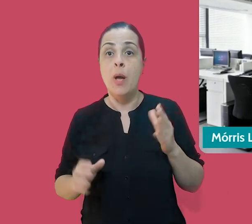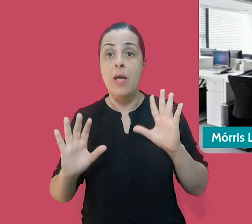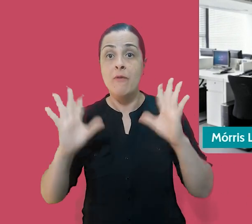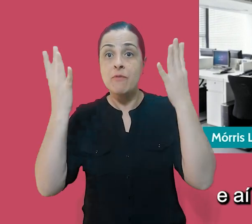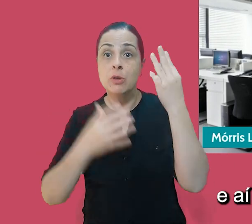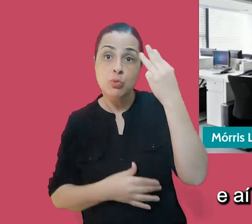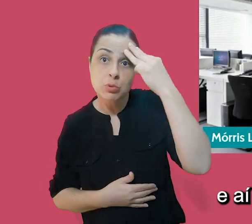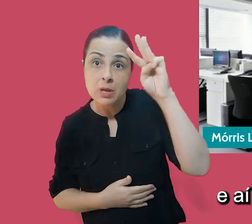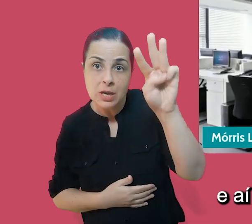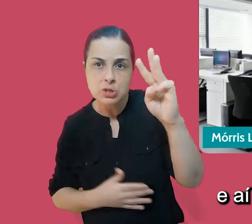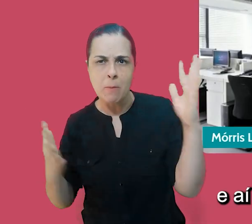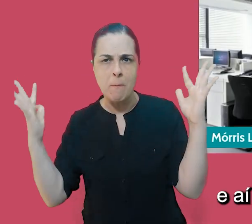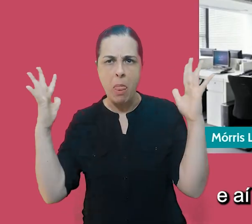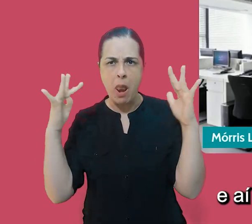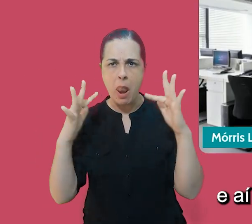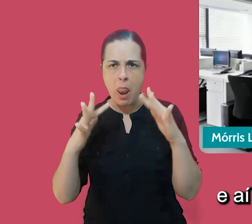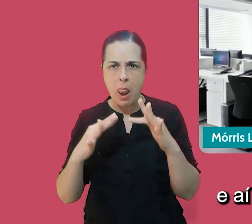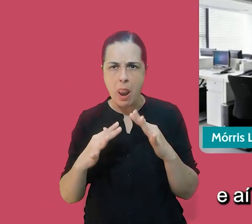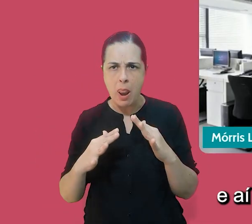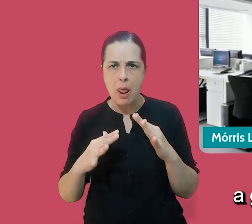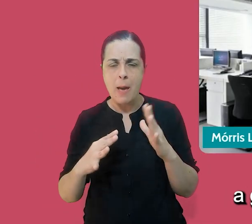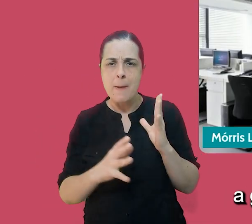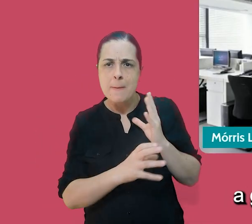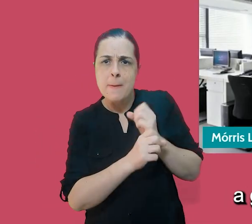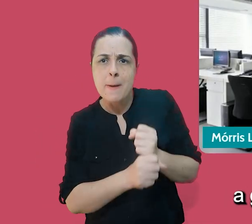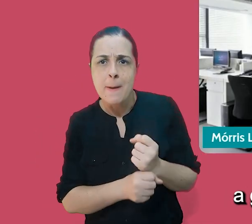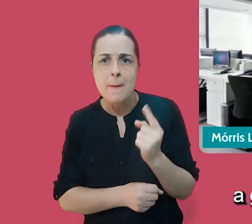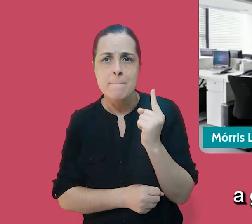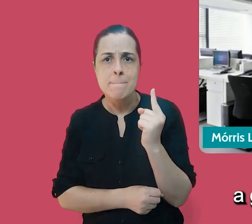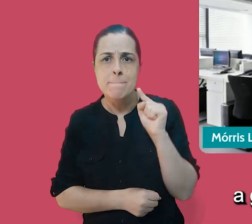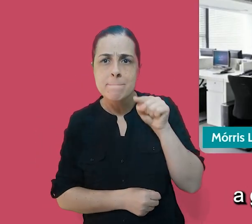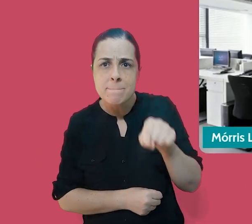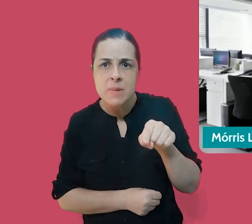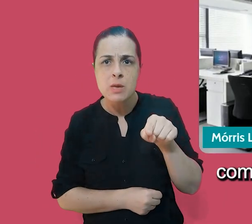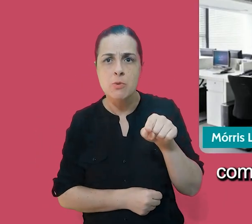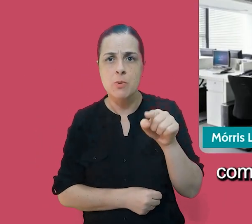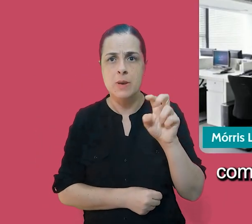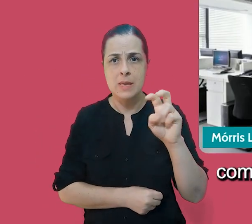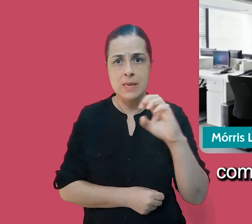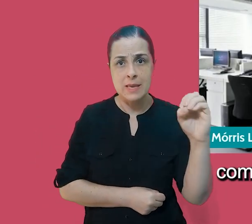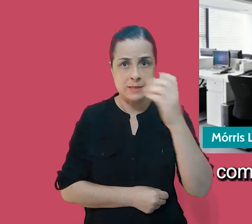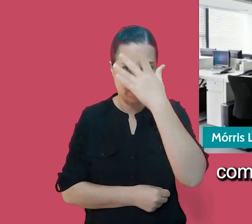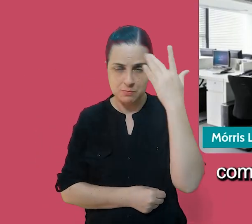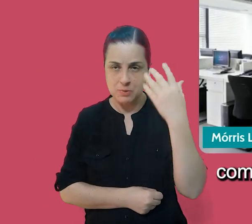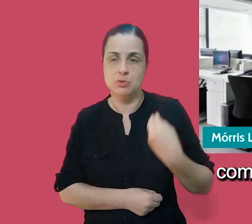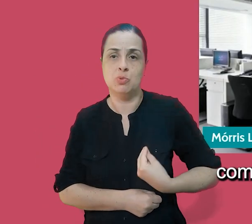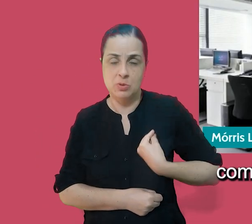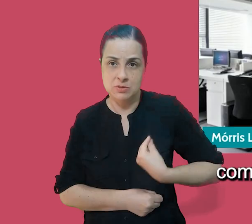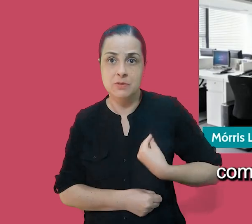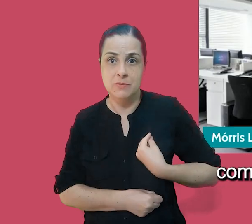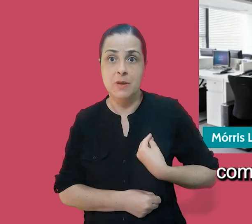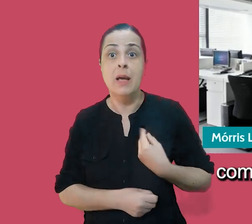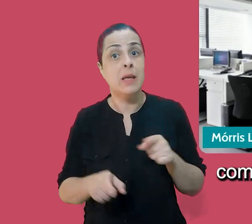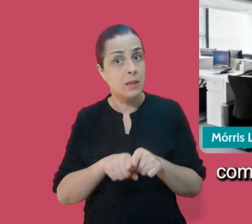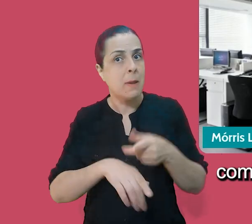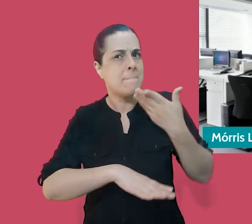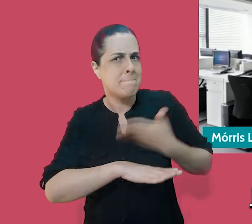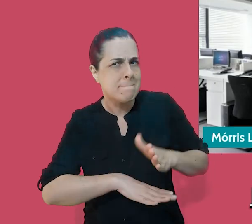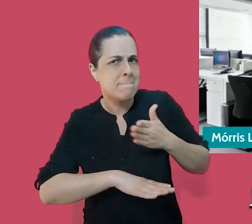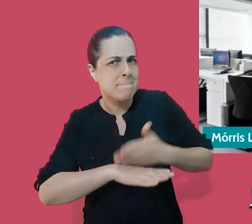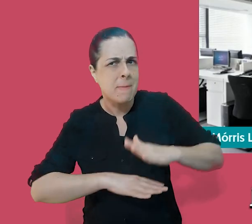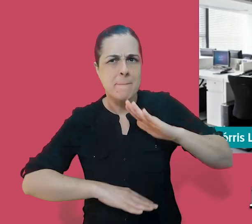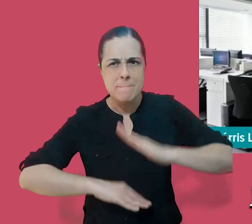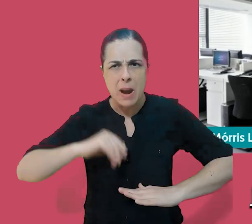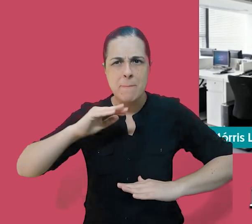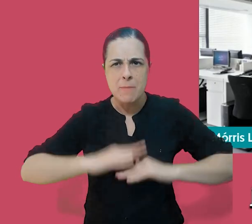pessoas, e aí, além de painéis e palestras, a gente tem oficinas práticas, com conteúdo limão na massa mesmo, que a pessoa